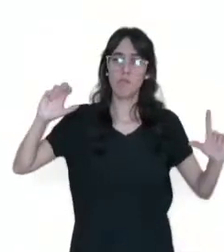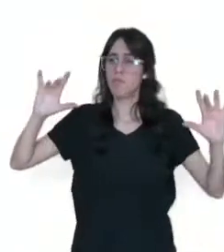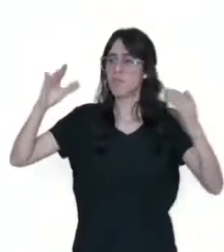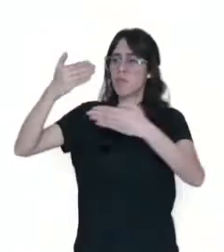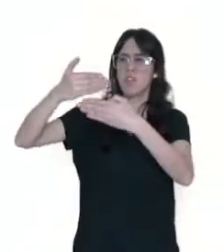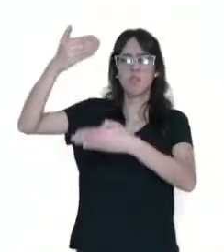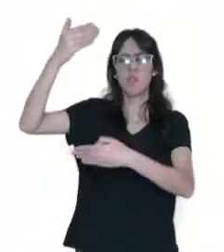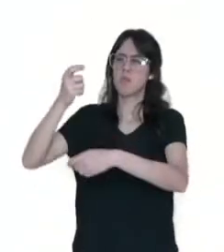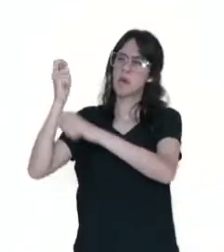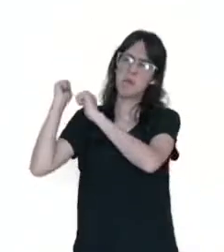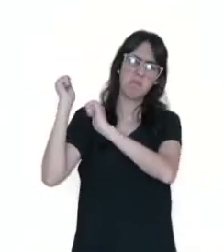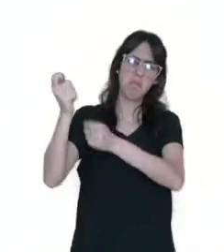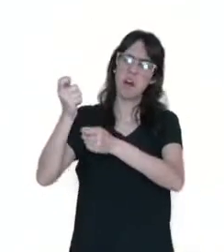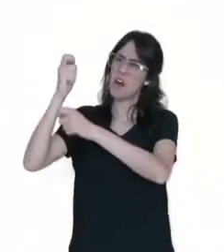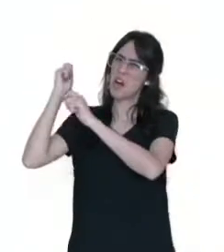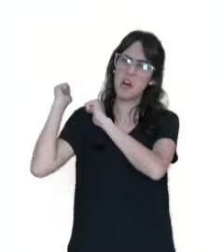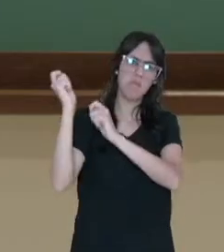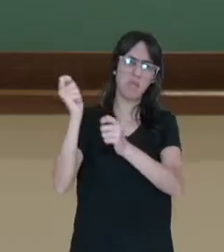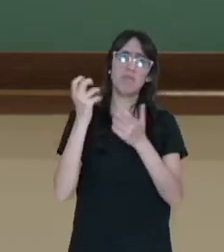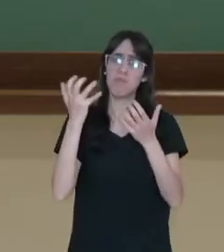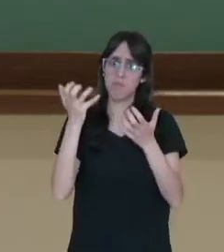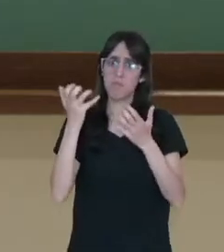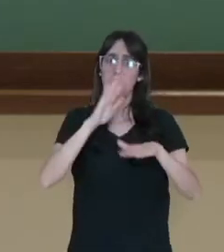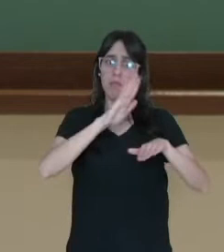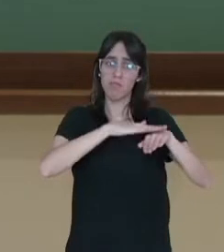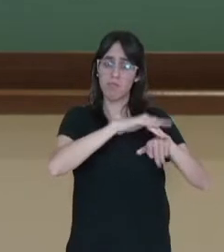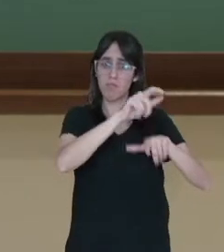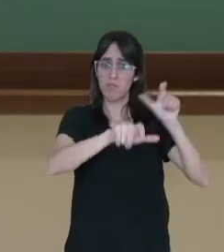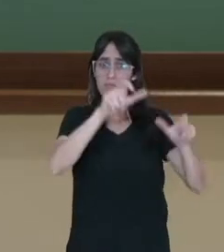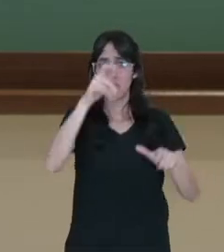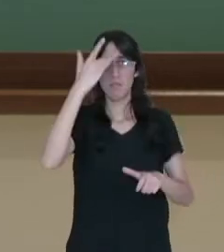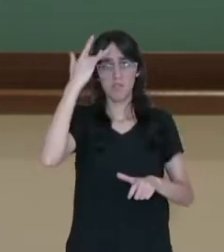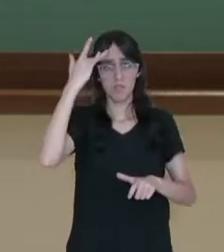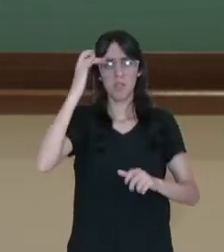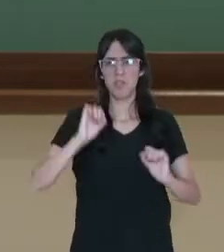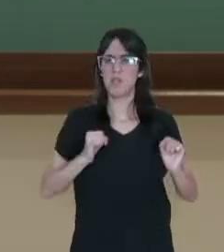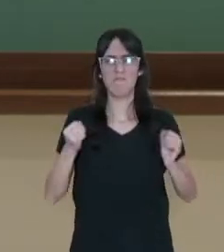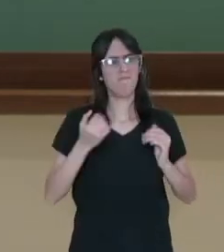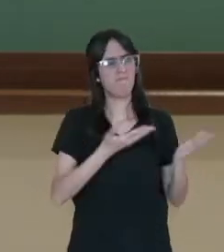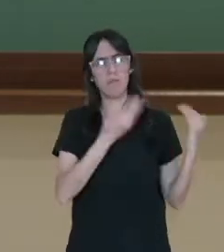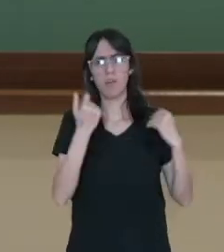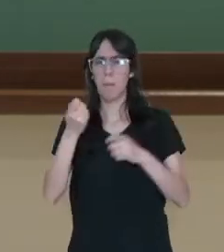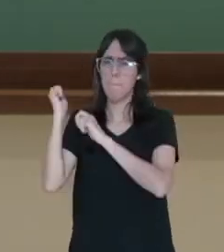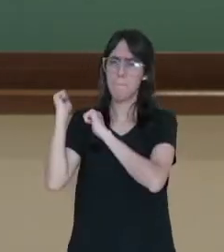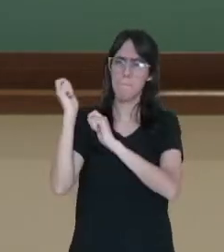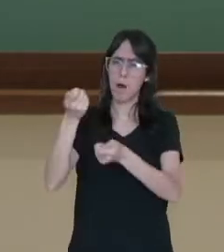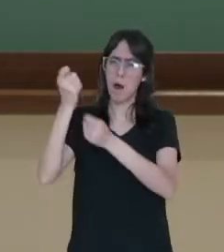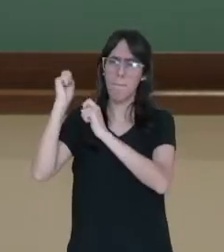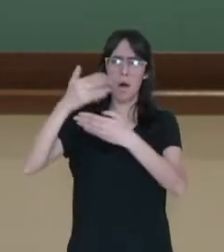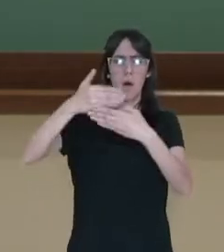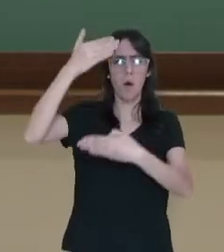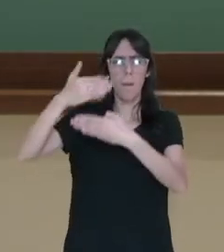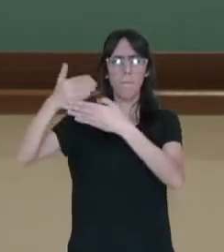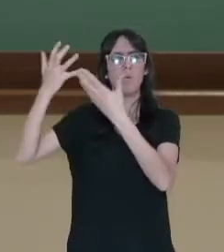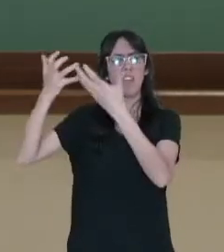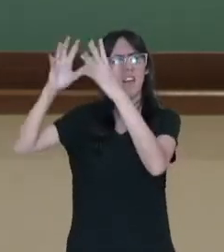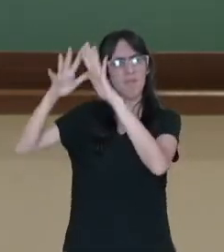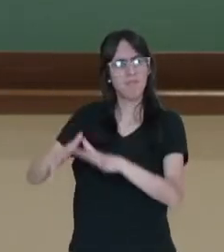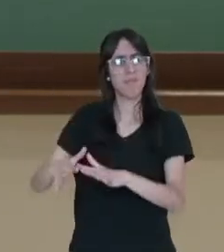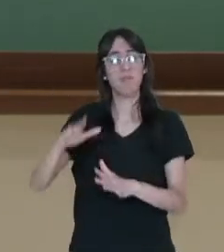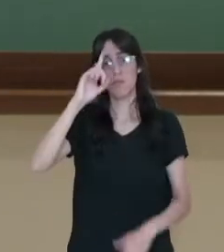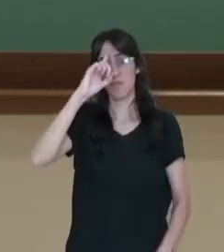a derrubar o muro. Sim, derrubar mesmo, as pessoas ajudando a quebrar partes do muro a partir de 9 de novembro